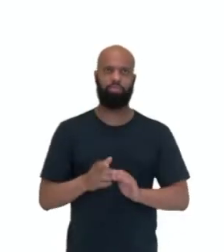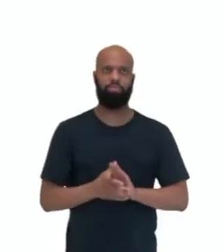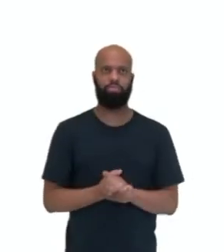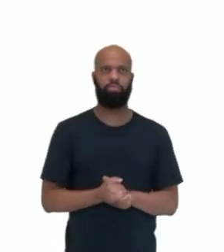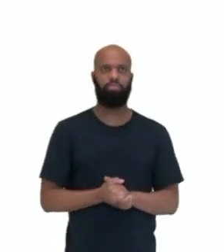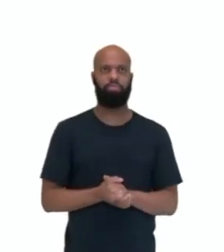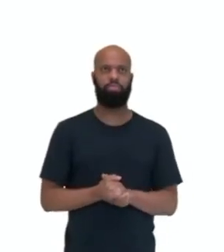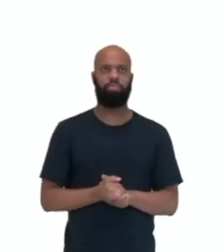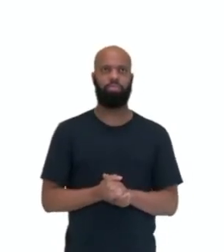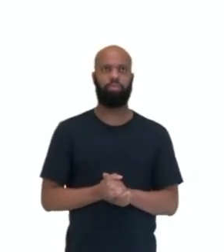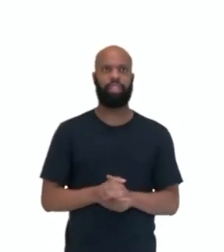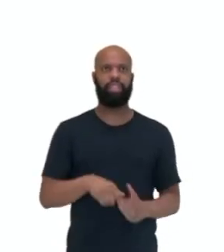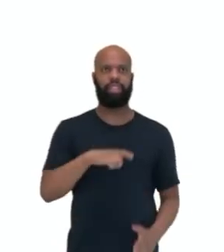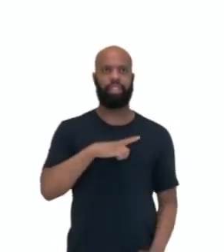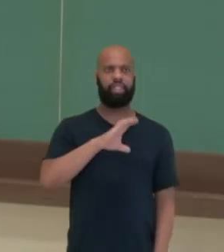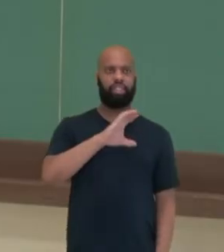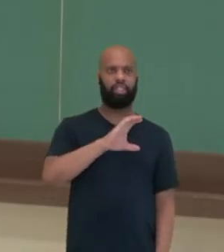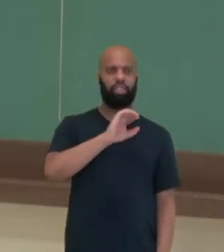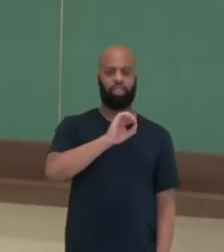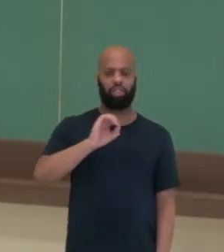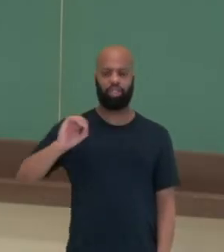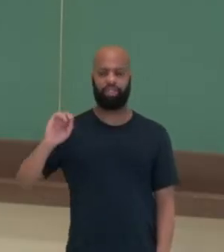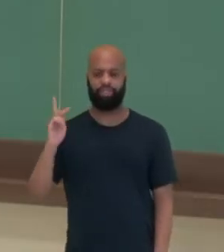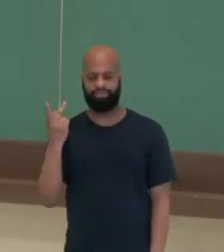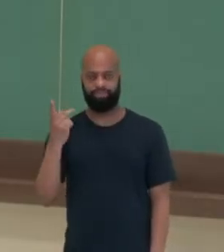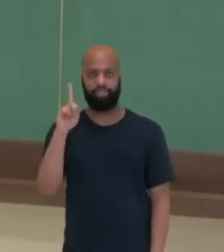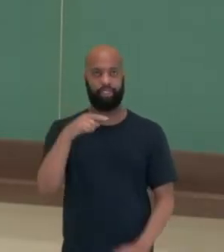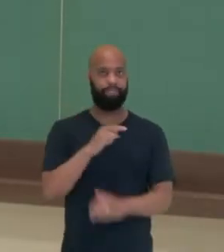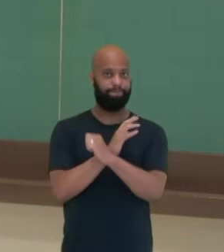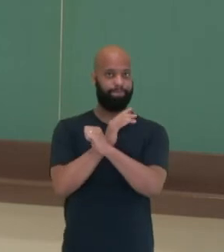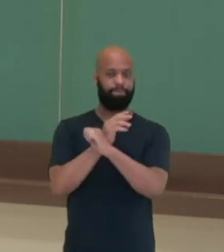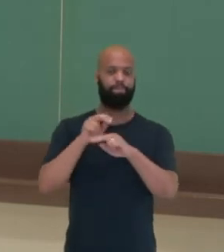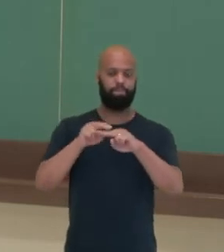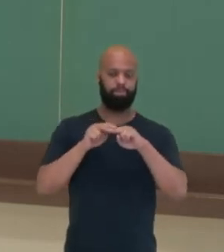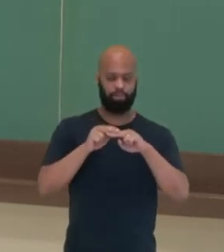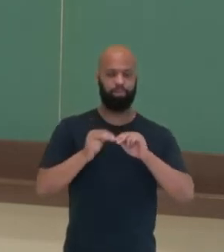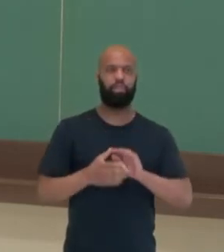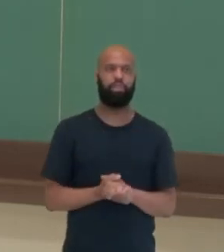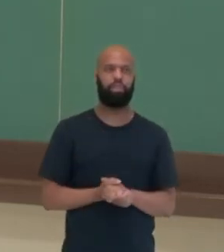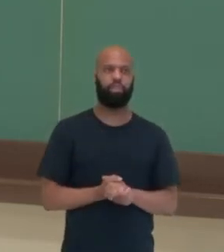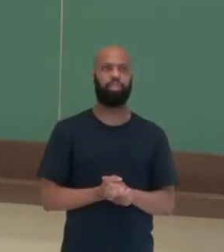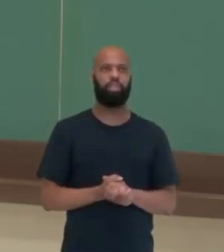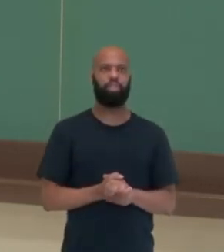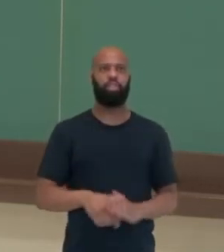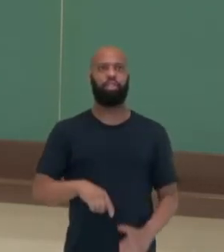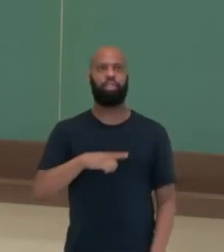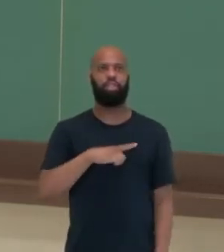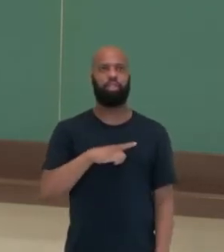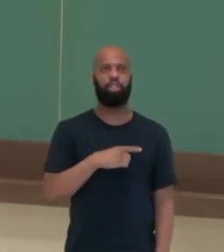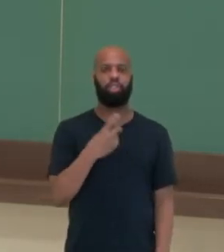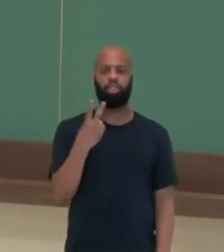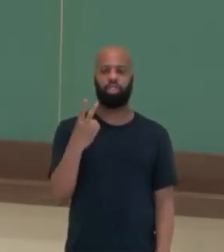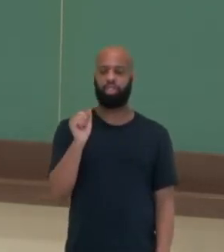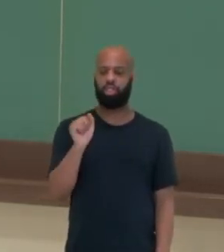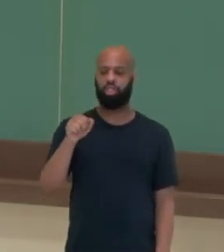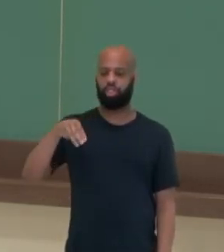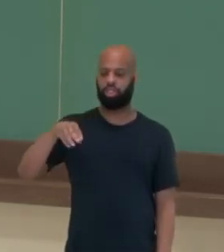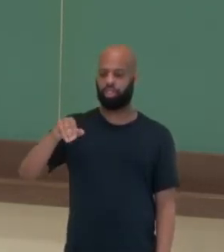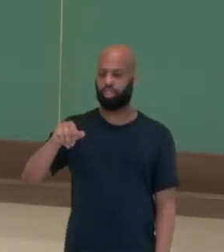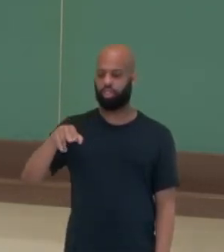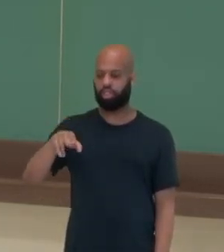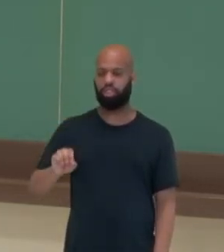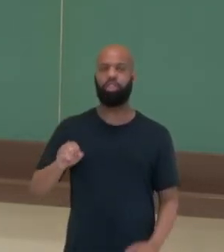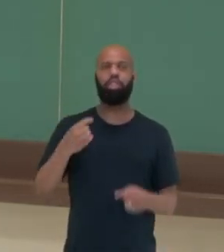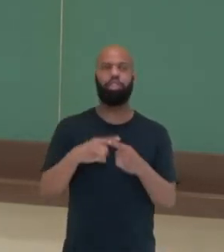Está aqui o C dupla O, OH. Então, é ácido. 2 amino, porque o